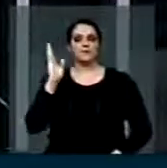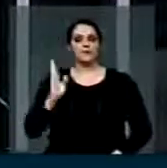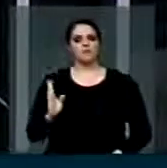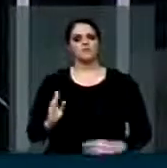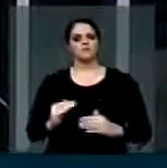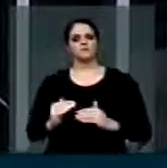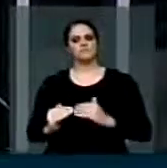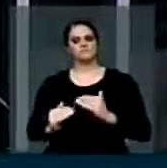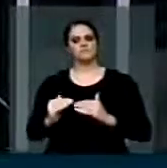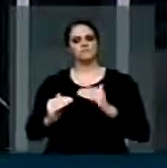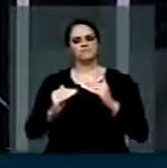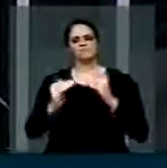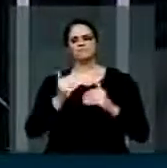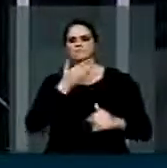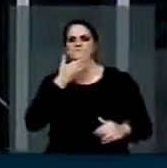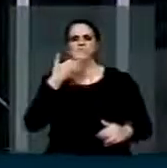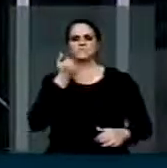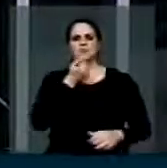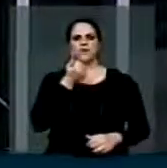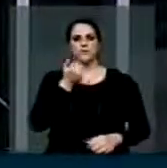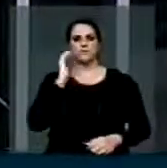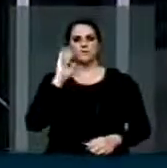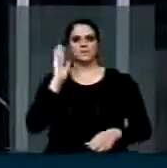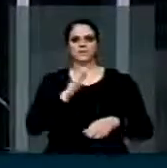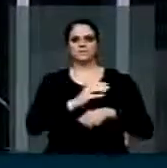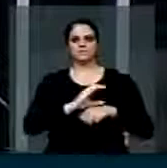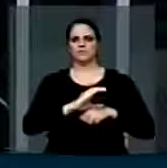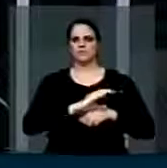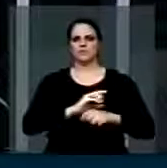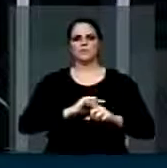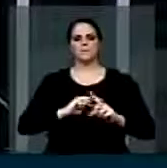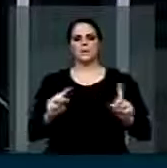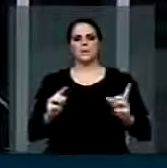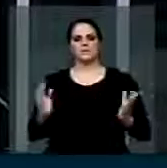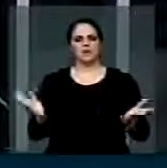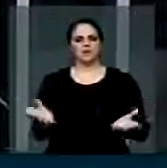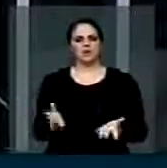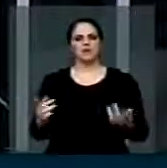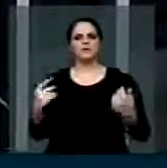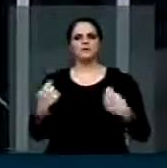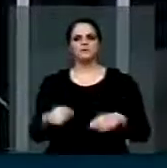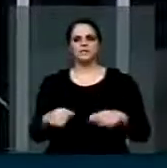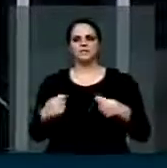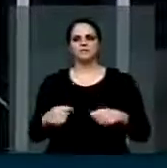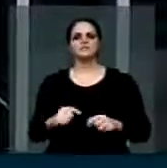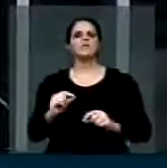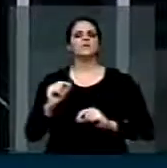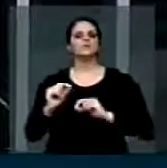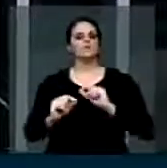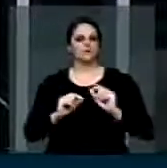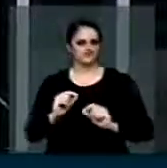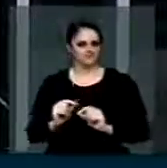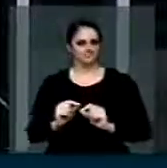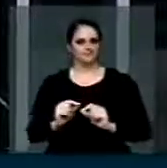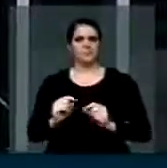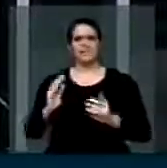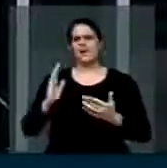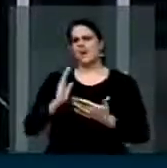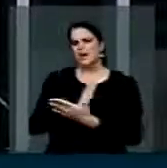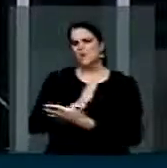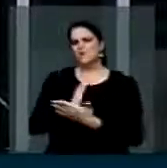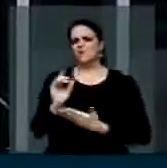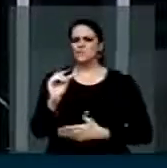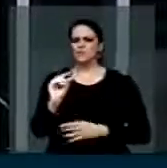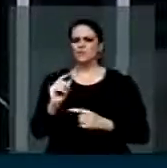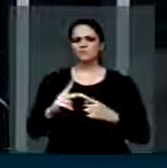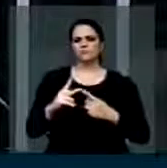pela Constituição que tem aí. Agora, a gente precisa fazer, dentro da Constituição, algumas reformas,